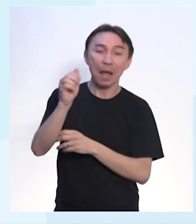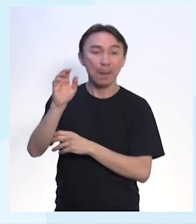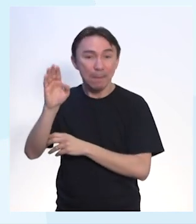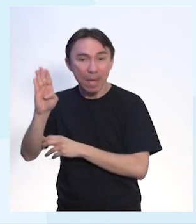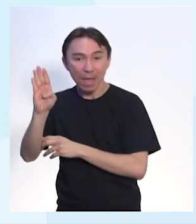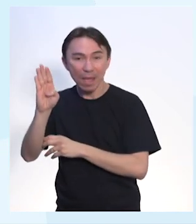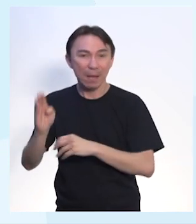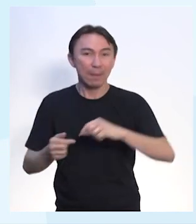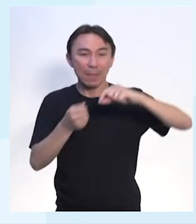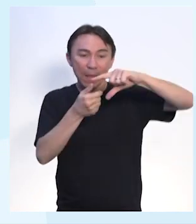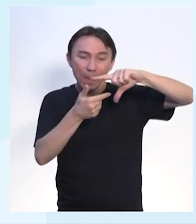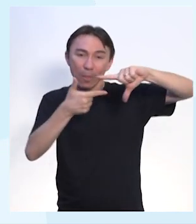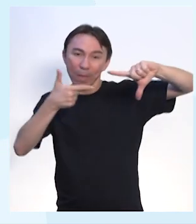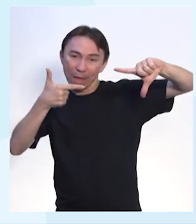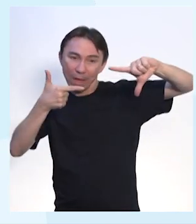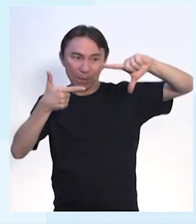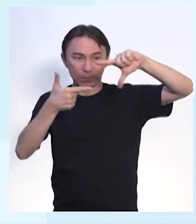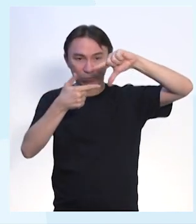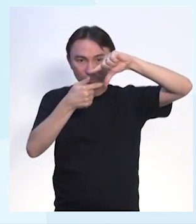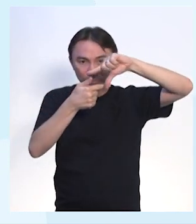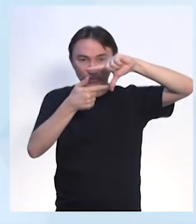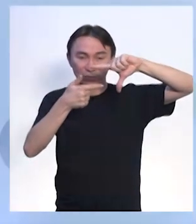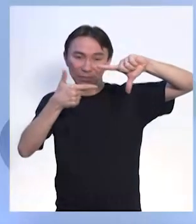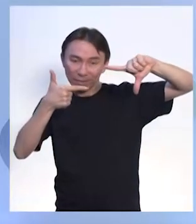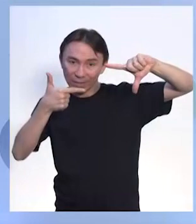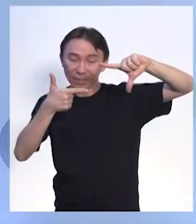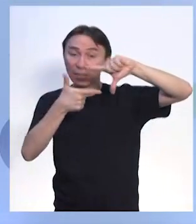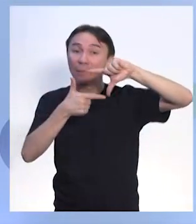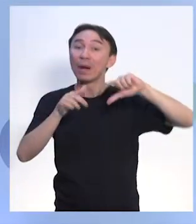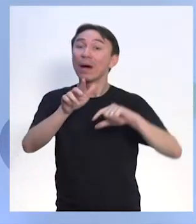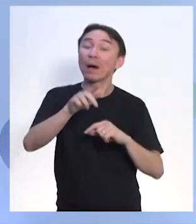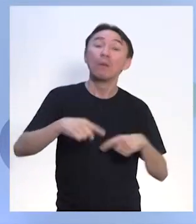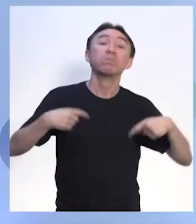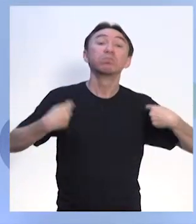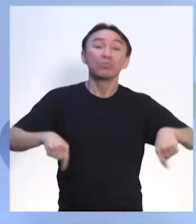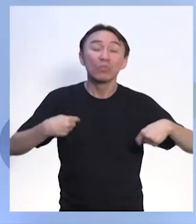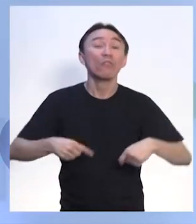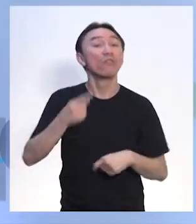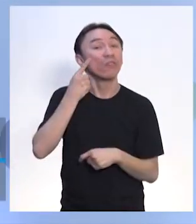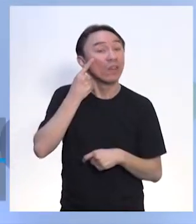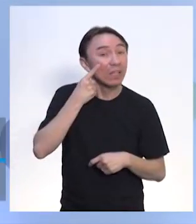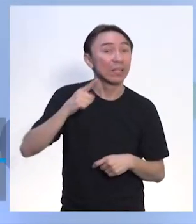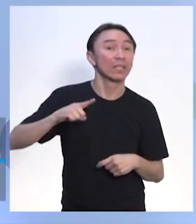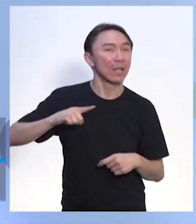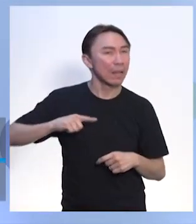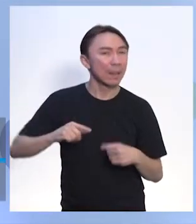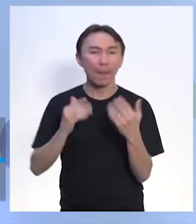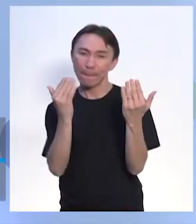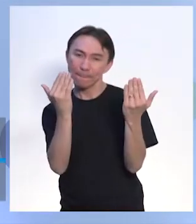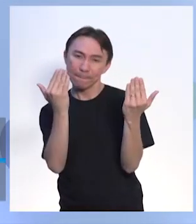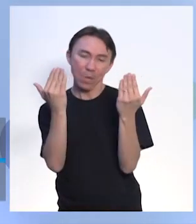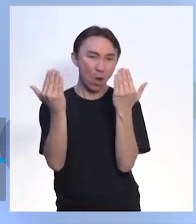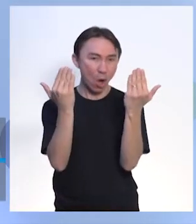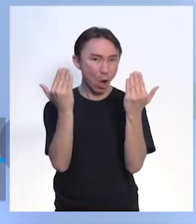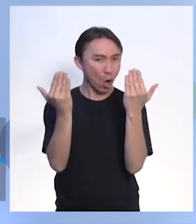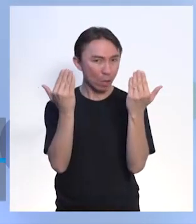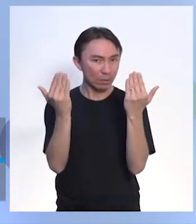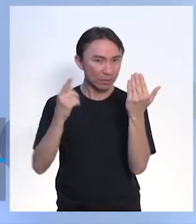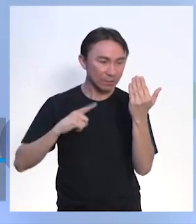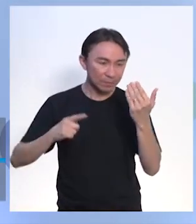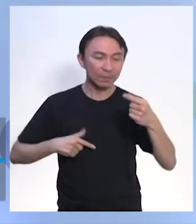mais simples observar esse formato, mas eu tenho que ver se existe a proporcionalidade. Forma, toda